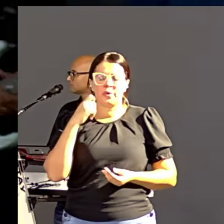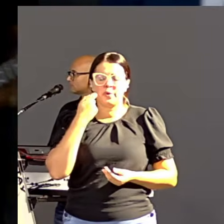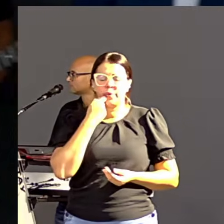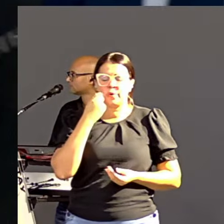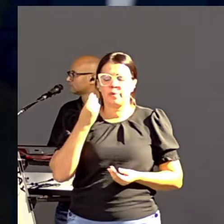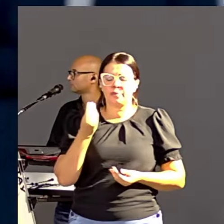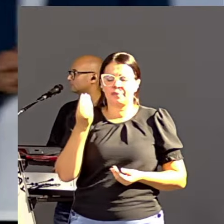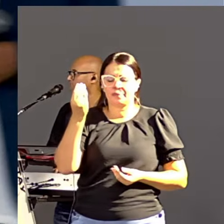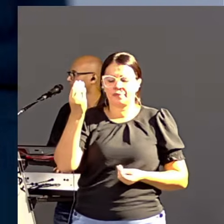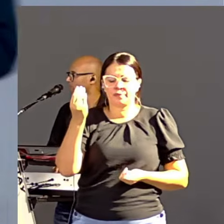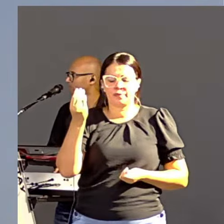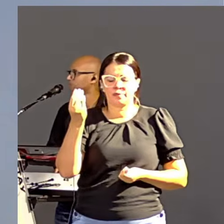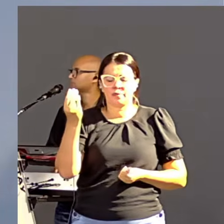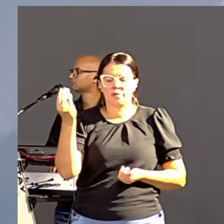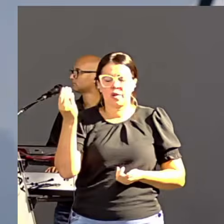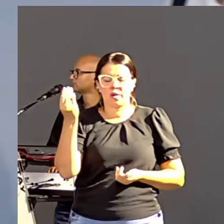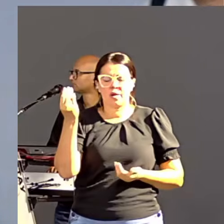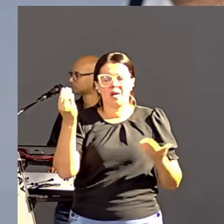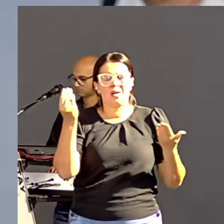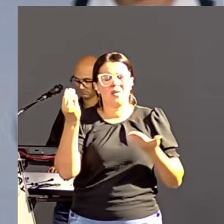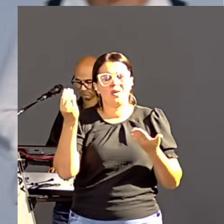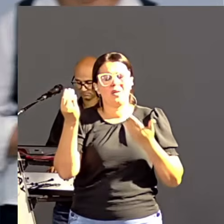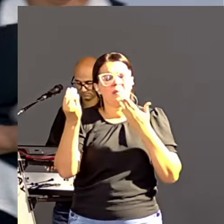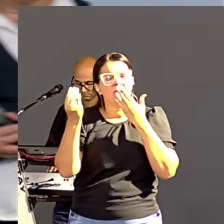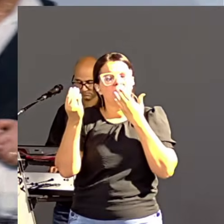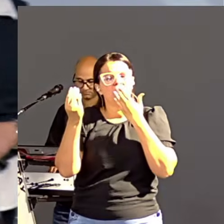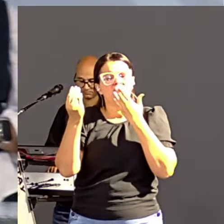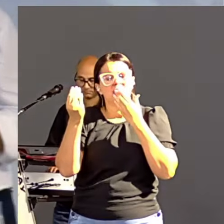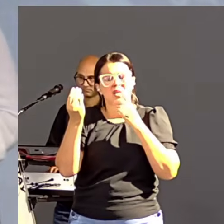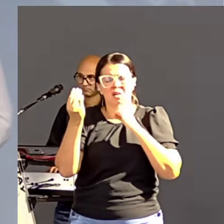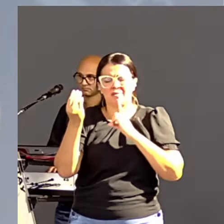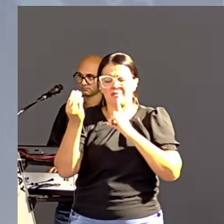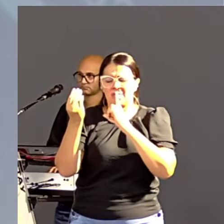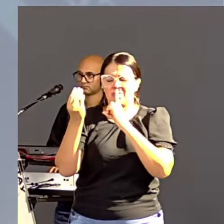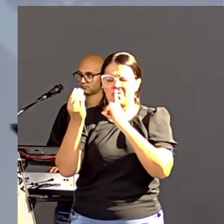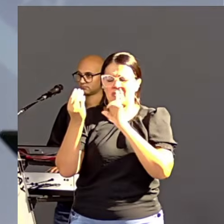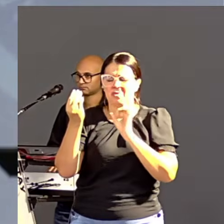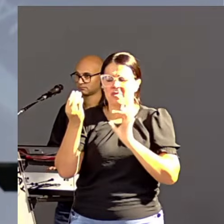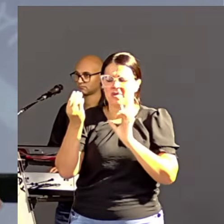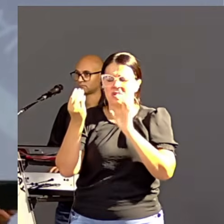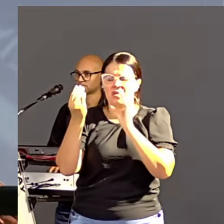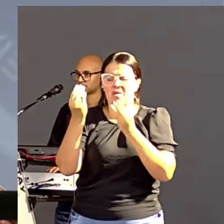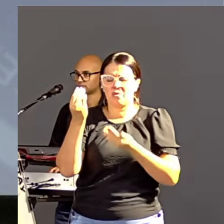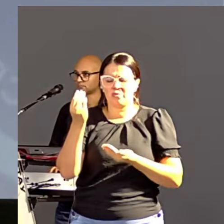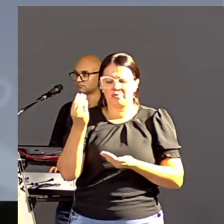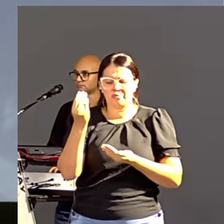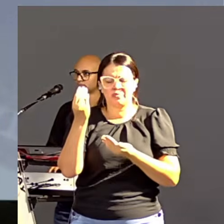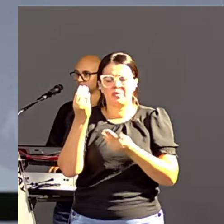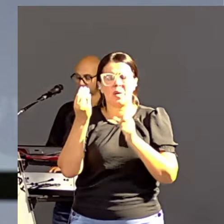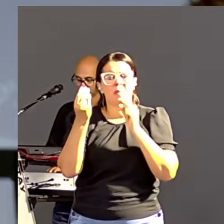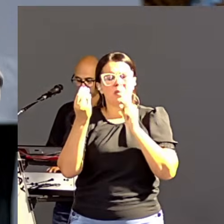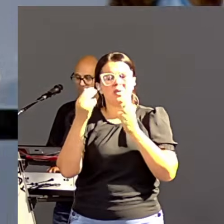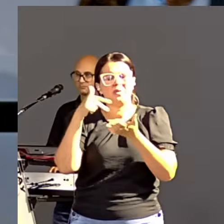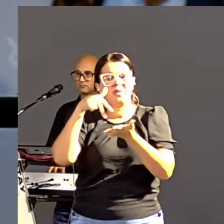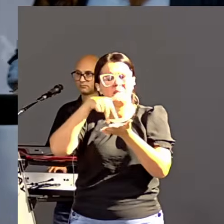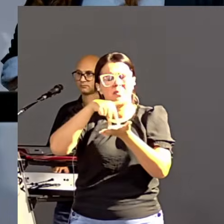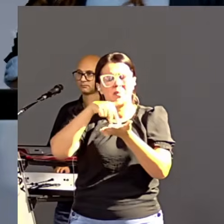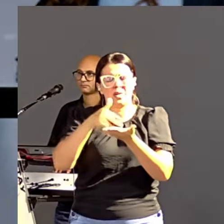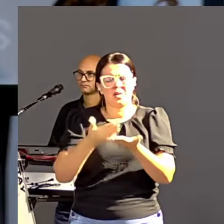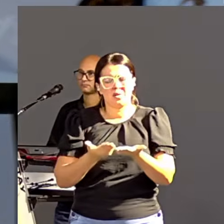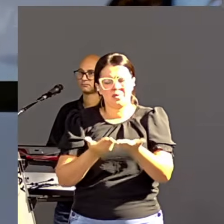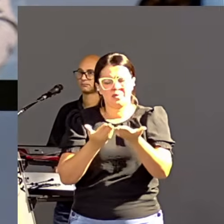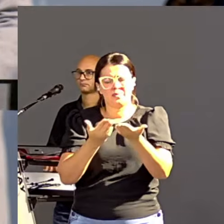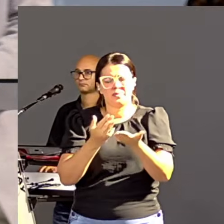levante-o e faça um pedido especial ao Senhor. Se você puder, fique em pé no seu